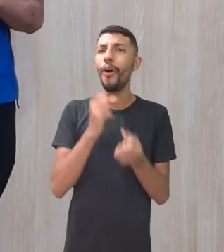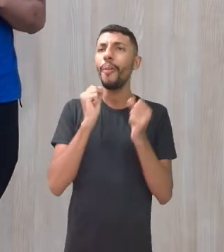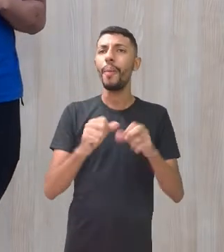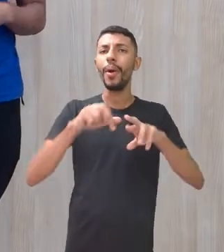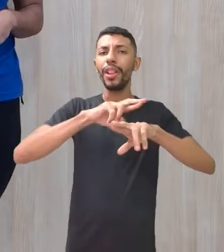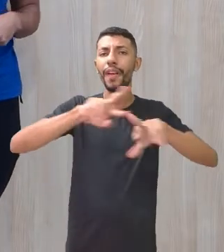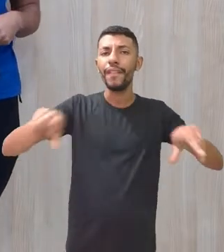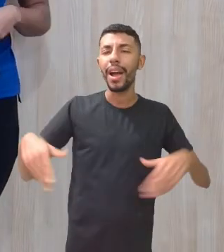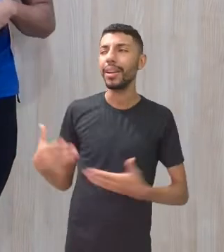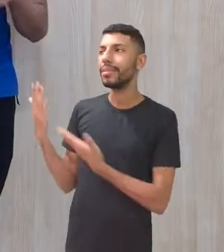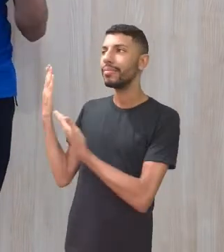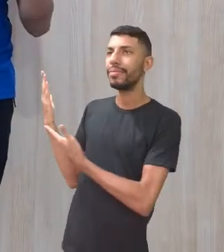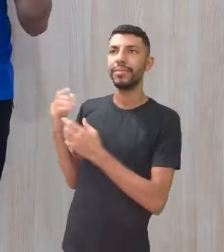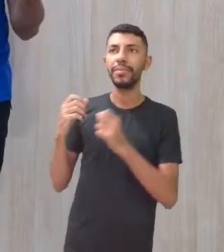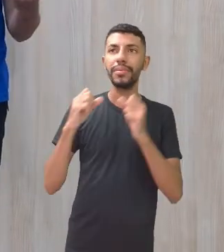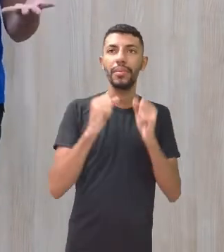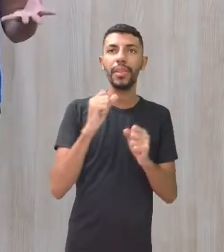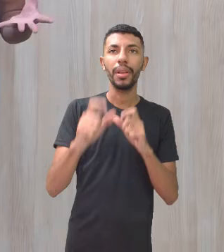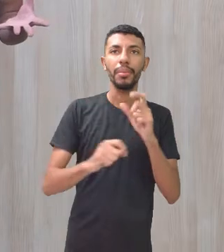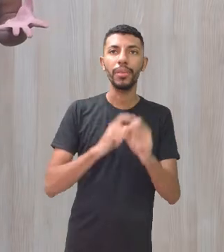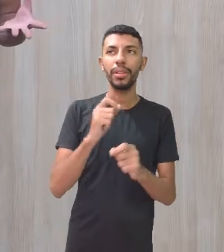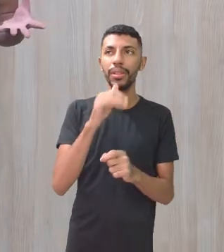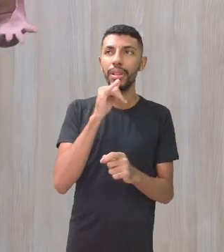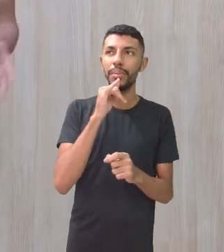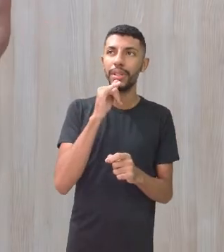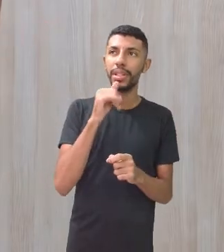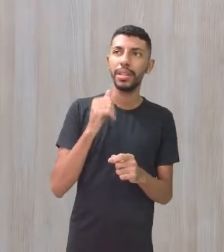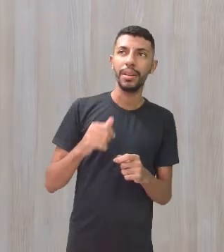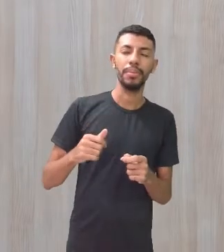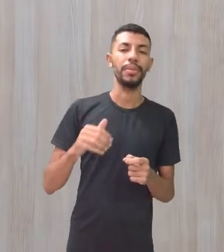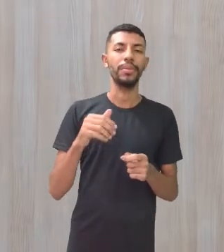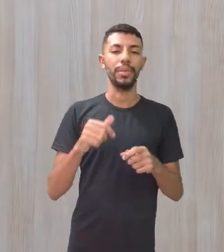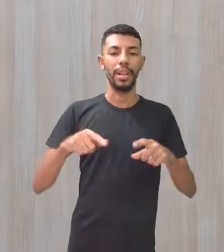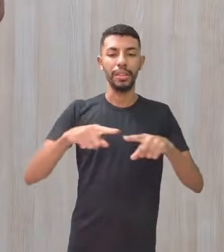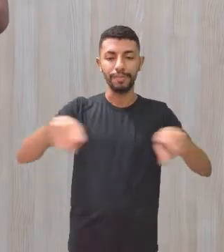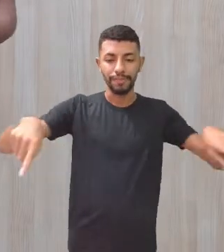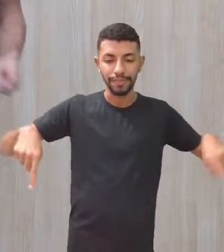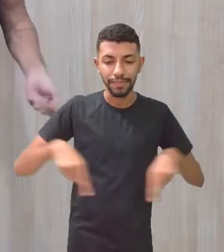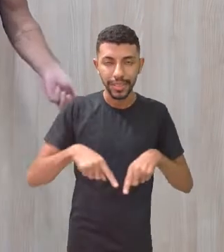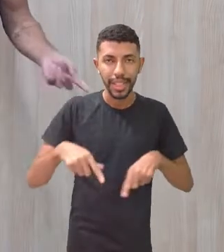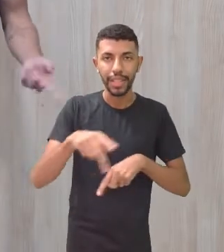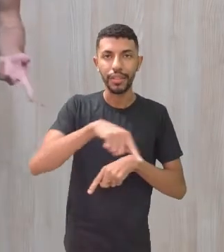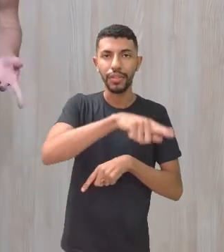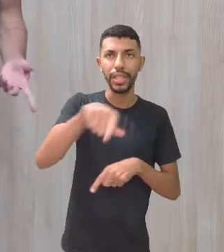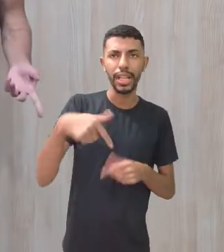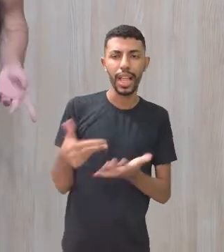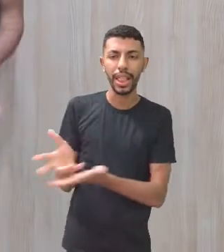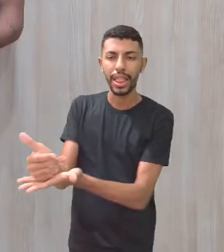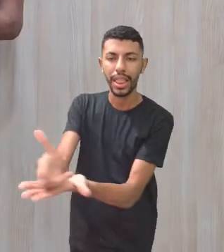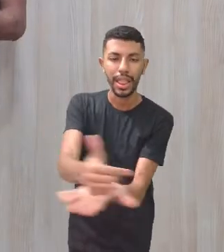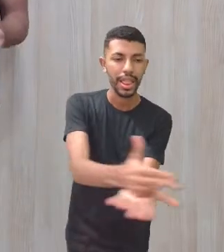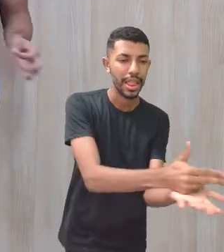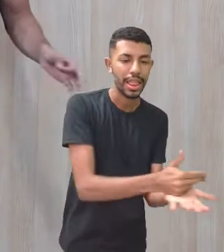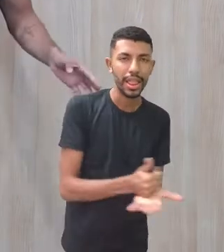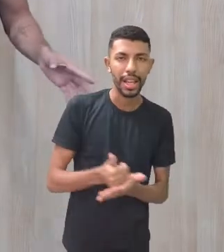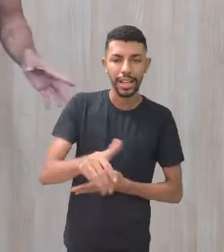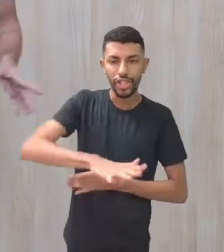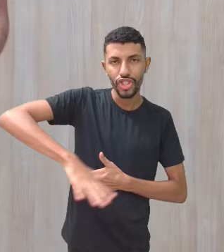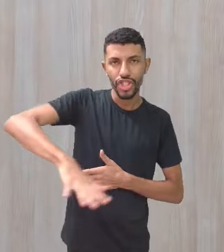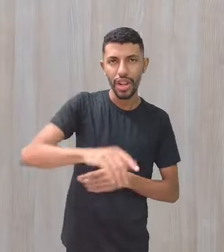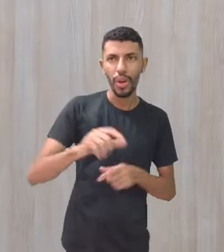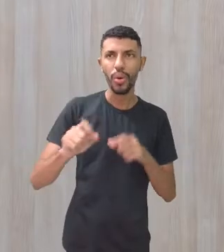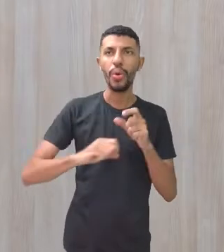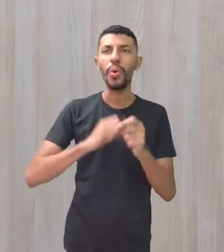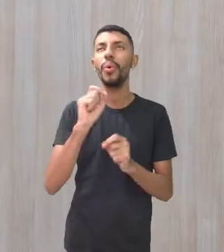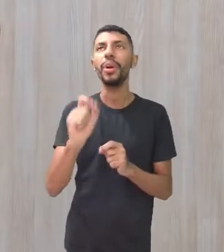o Pac-Man? Vocês podem pegar as linhas da quadra de vocês, ou vocês podem desenhar na quadra de vocês, pegar fita,